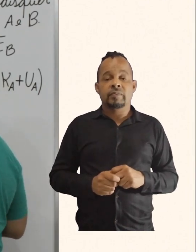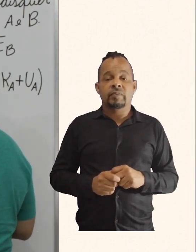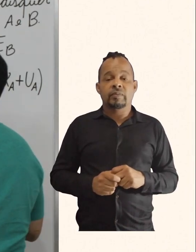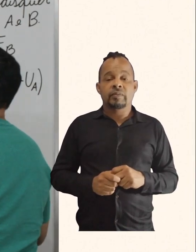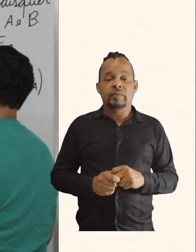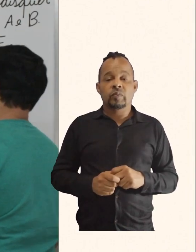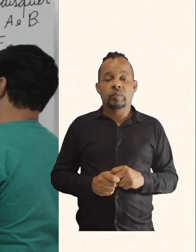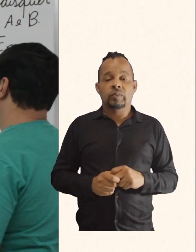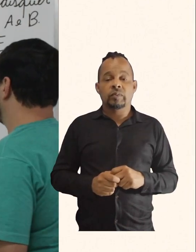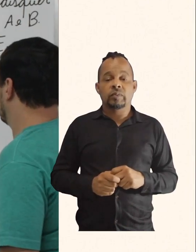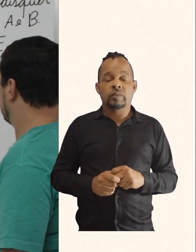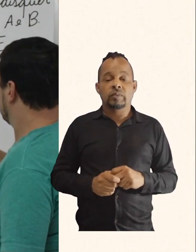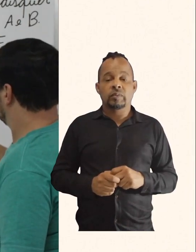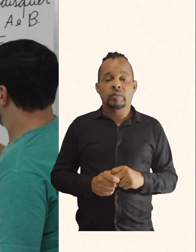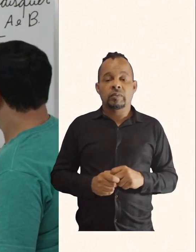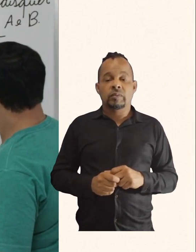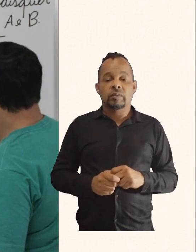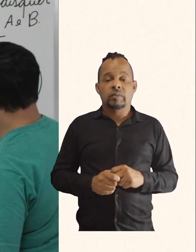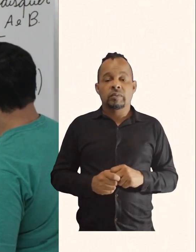mais